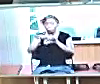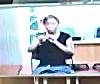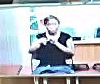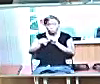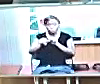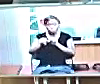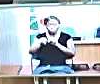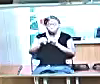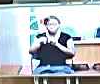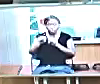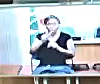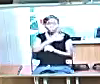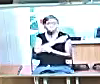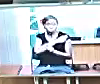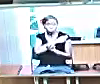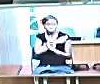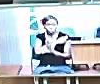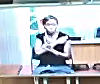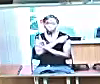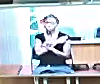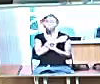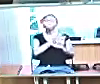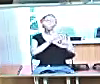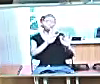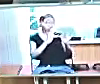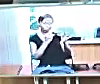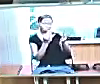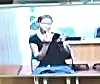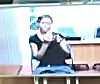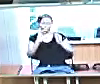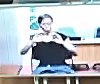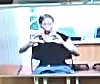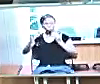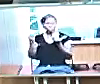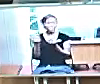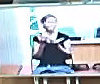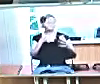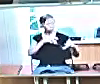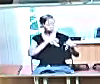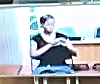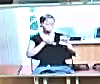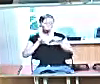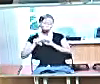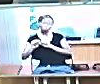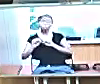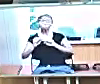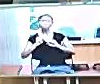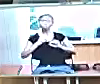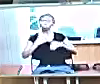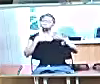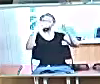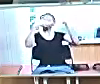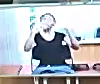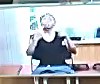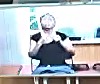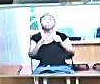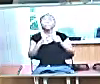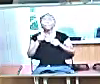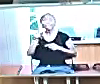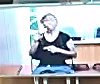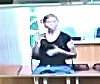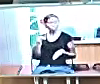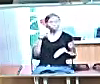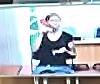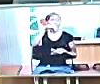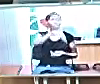forma o aluno a família a comunidade porque essa alternância esse espaço que ele tem ia para a escola e